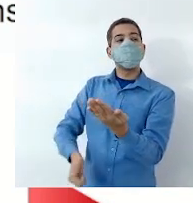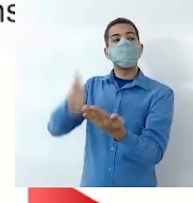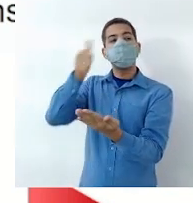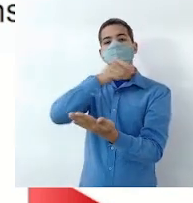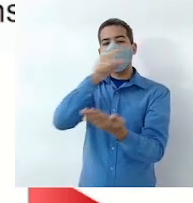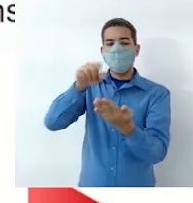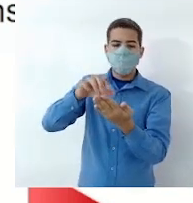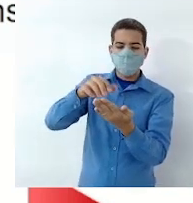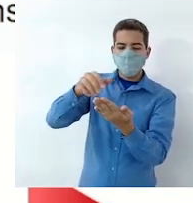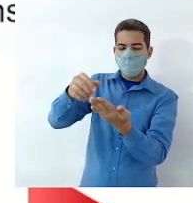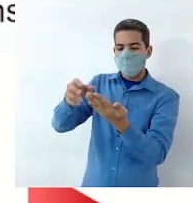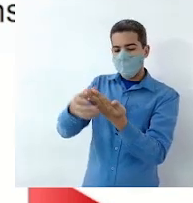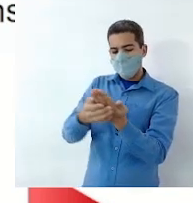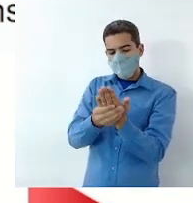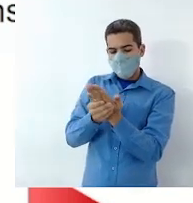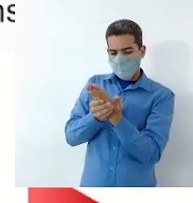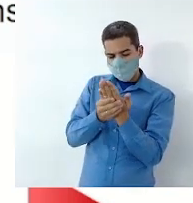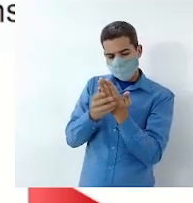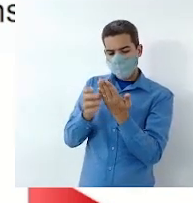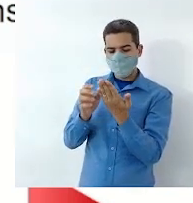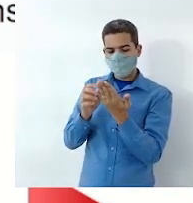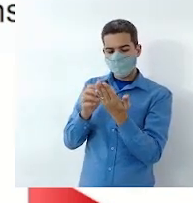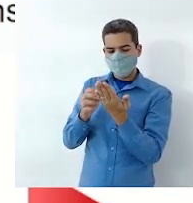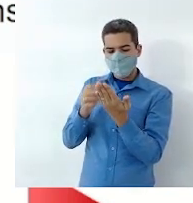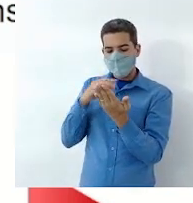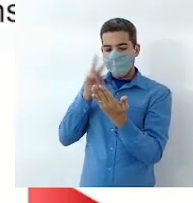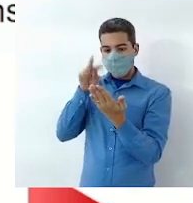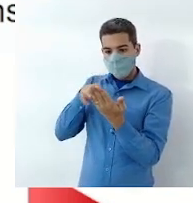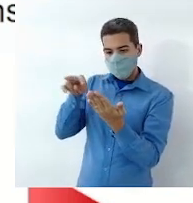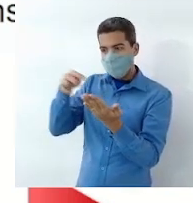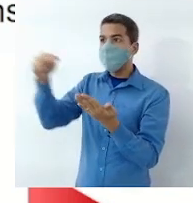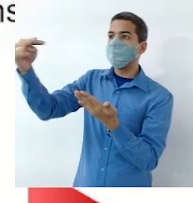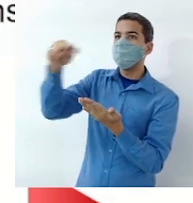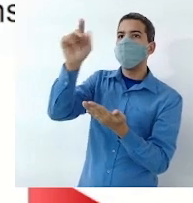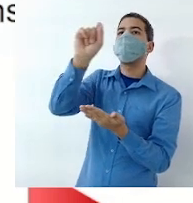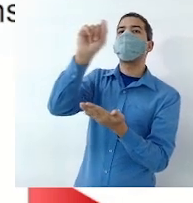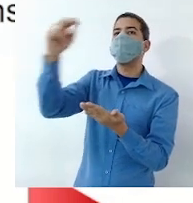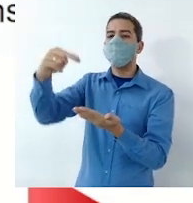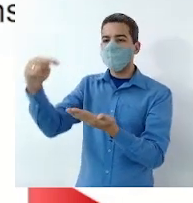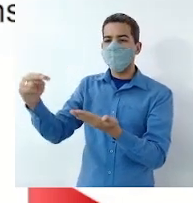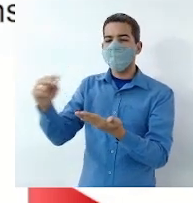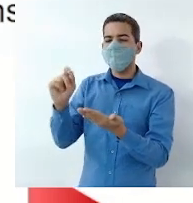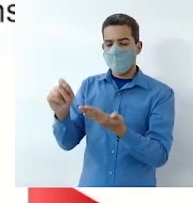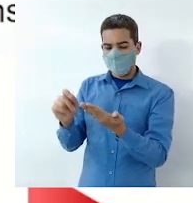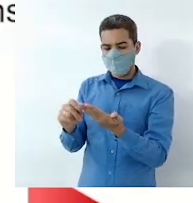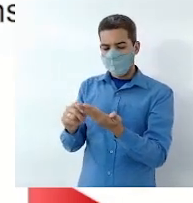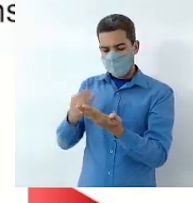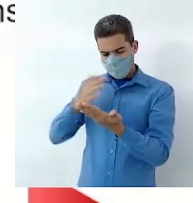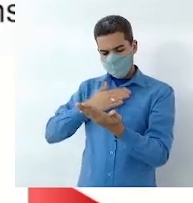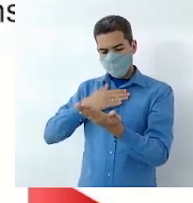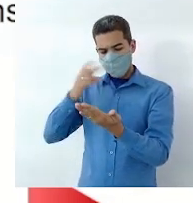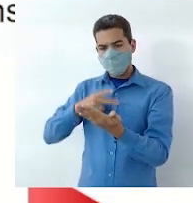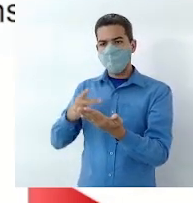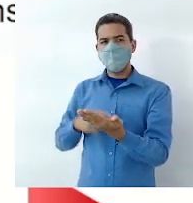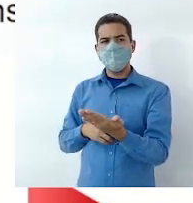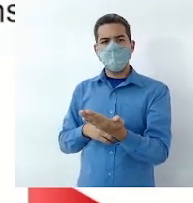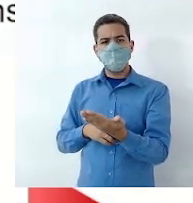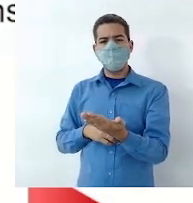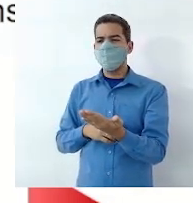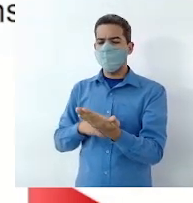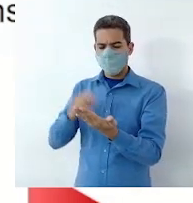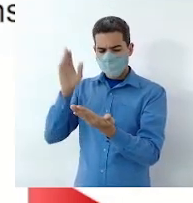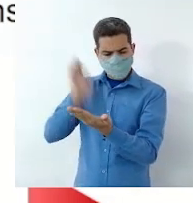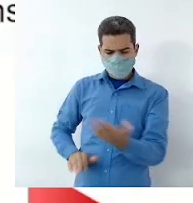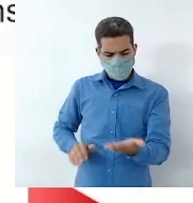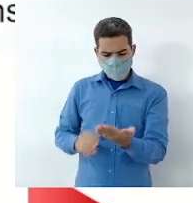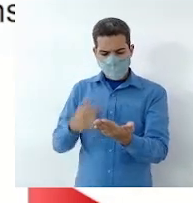cartomante era ele mesmo. Depois repreendeu-a. Disse-lhe que era imprudente andar por